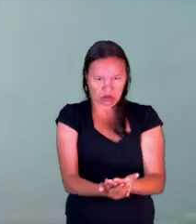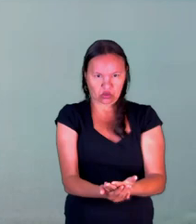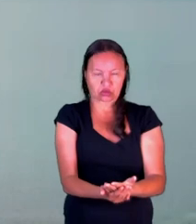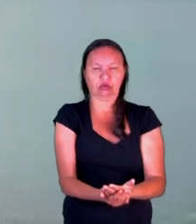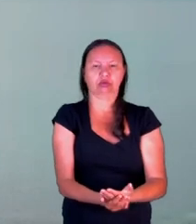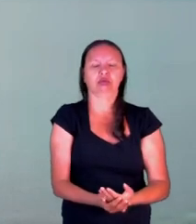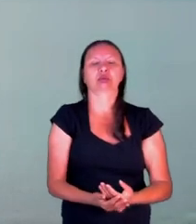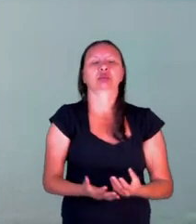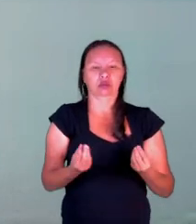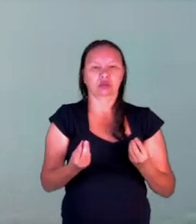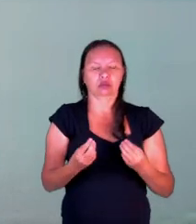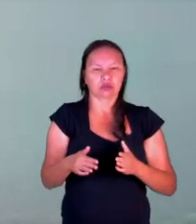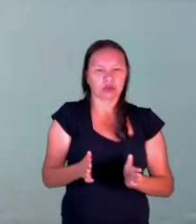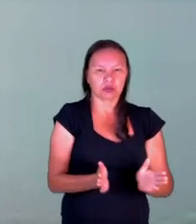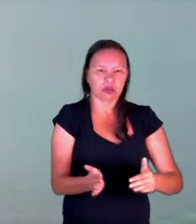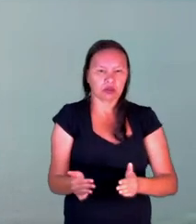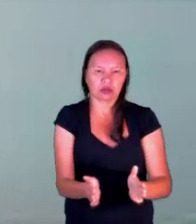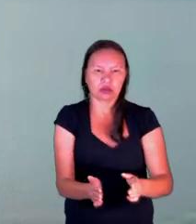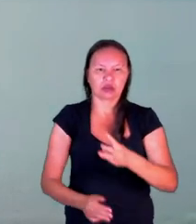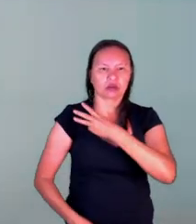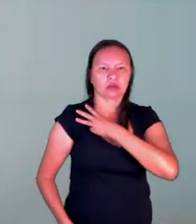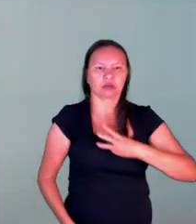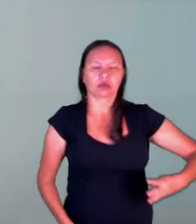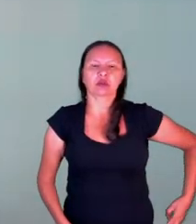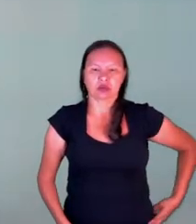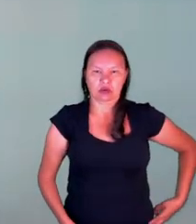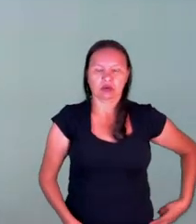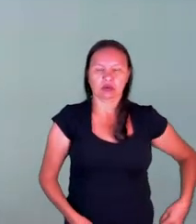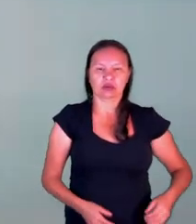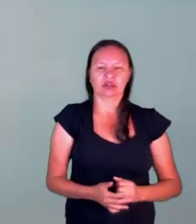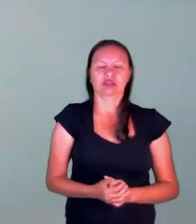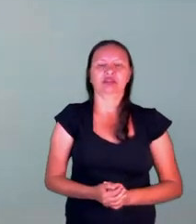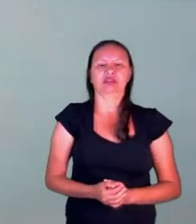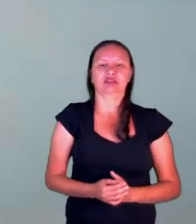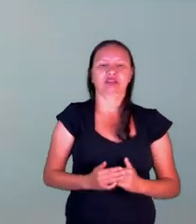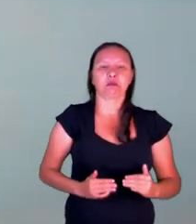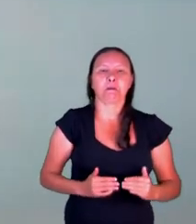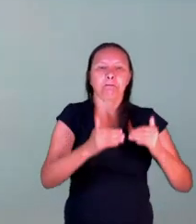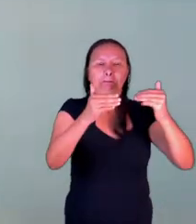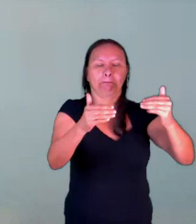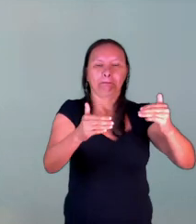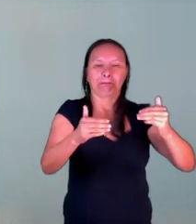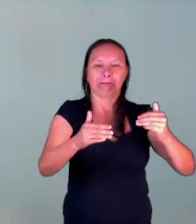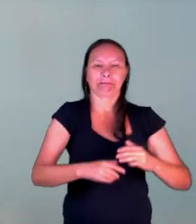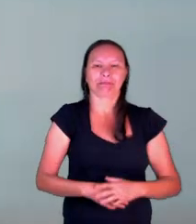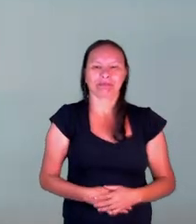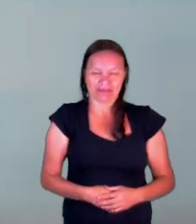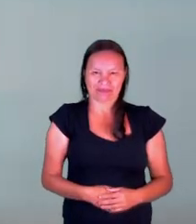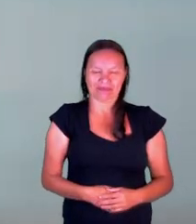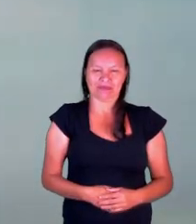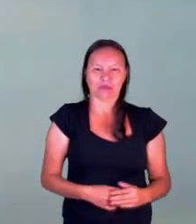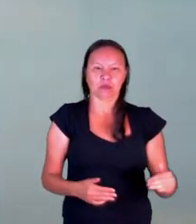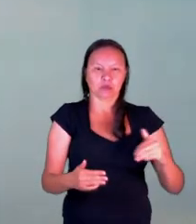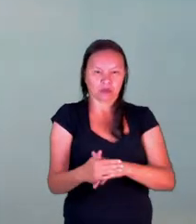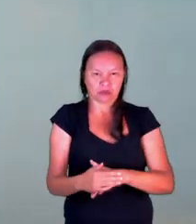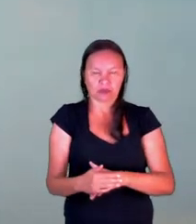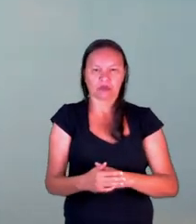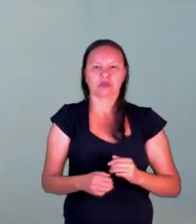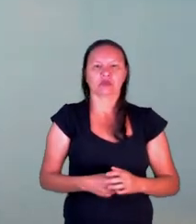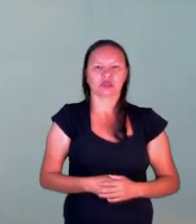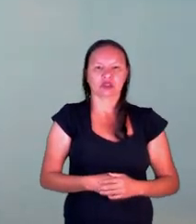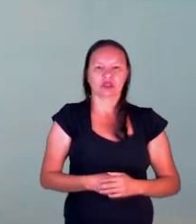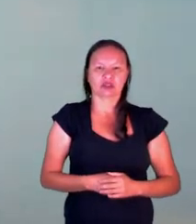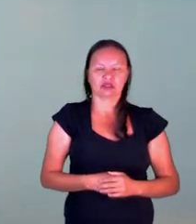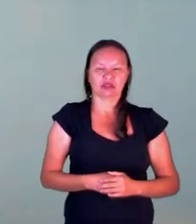eh caminhos e c pode ser muito relevante nessa divulgação sensibilização né me coloca à disposição também para